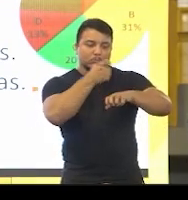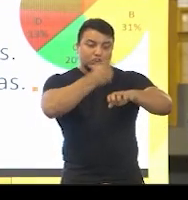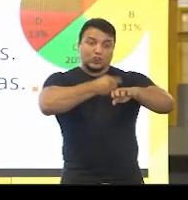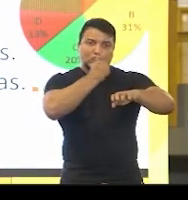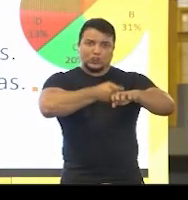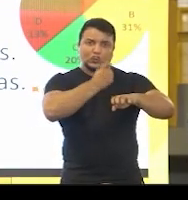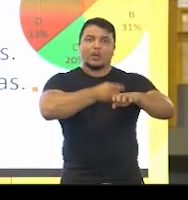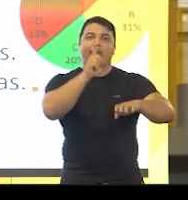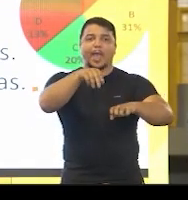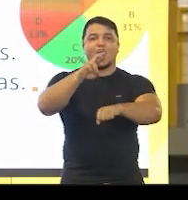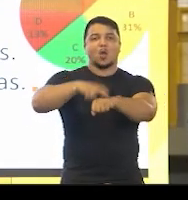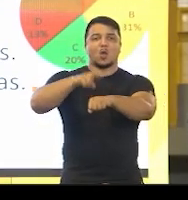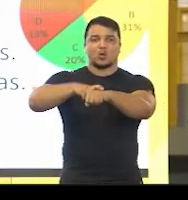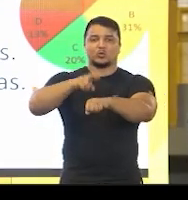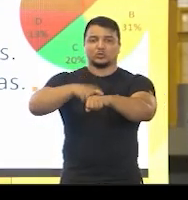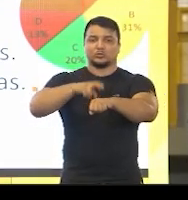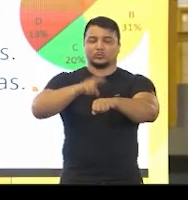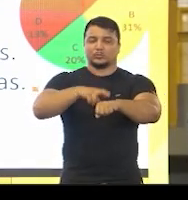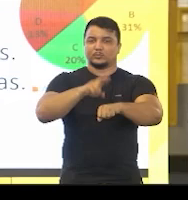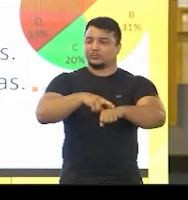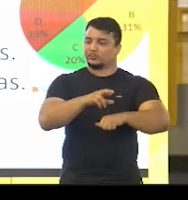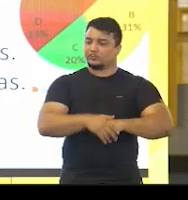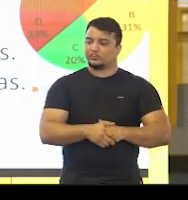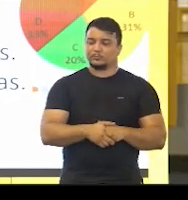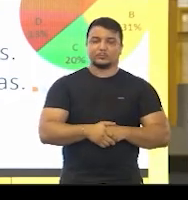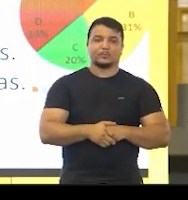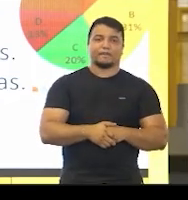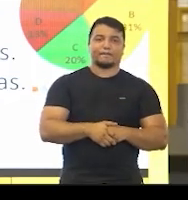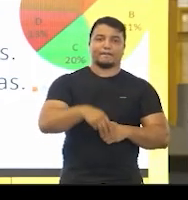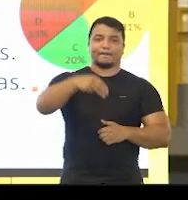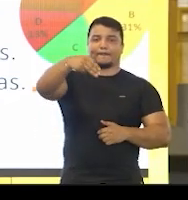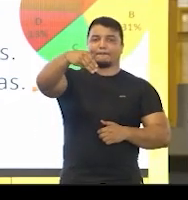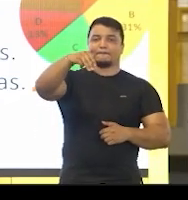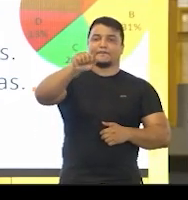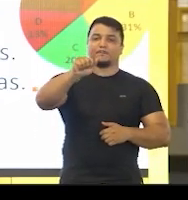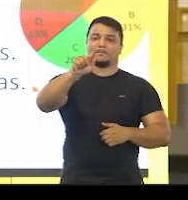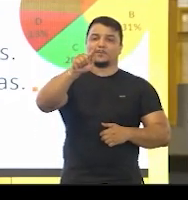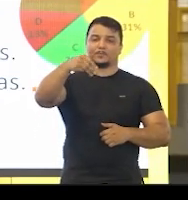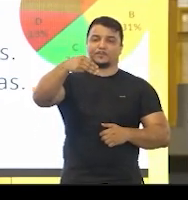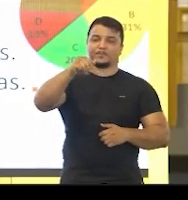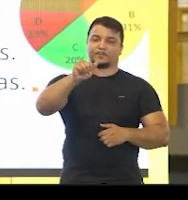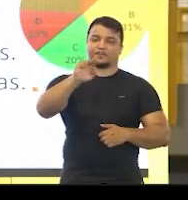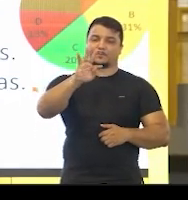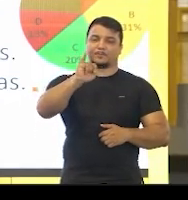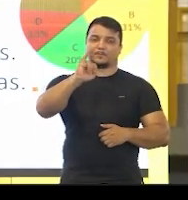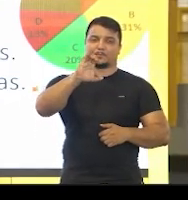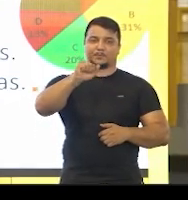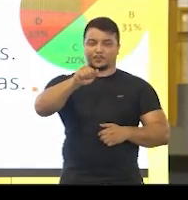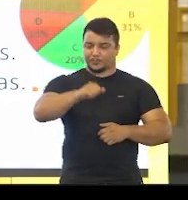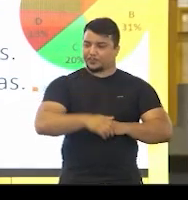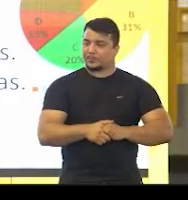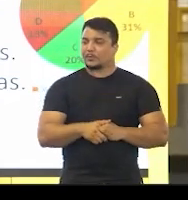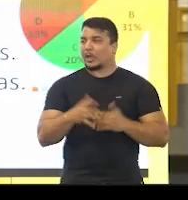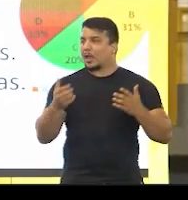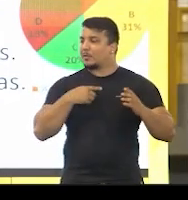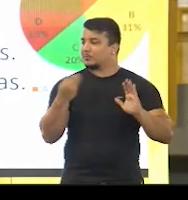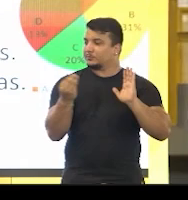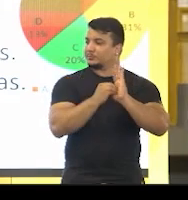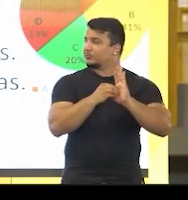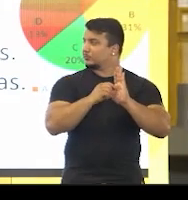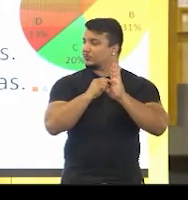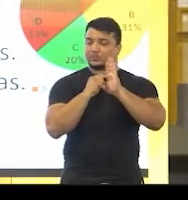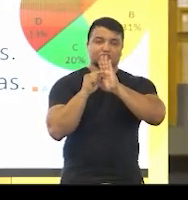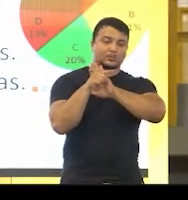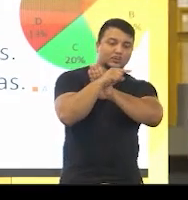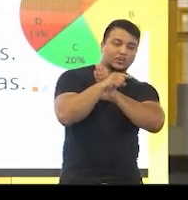vocês. Primeiro grupo de rochas magmáticas. Aí você coloca ao lado,